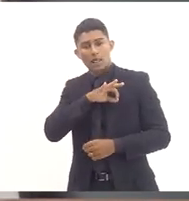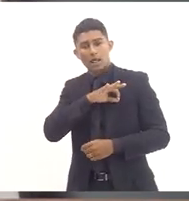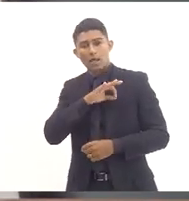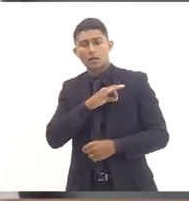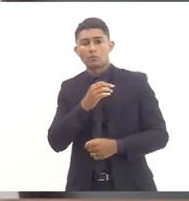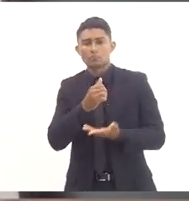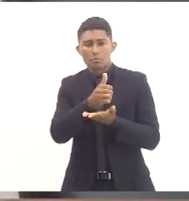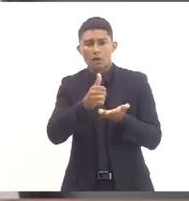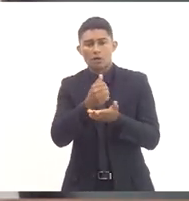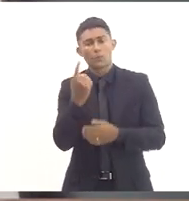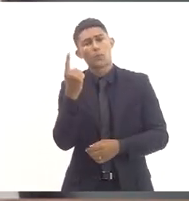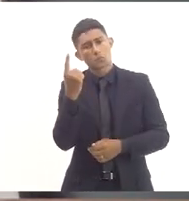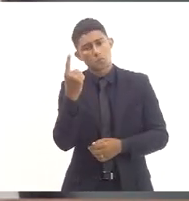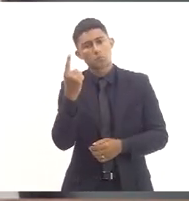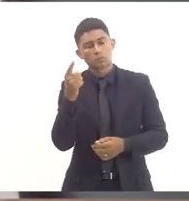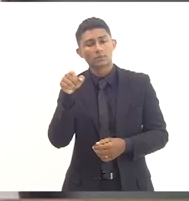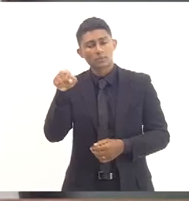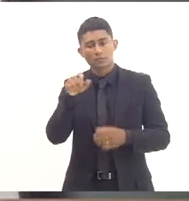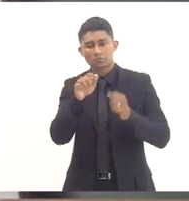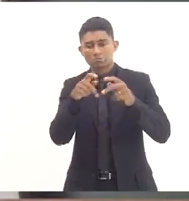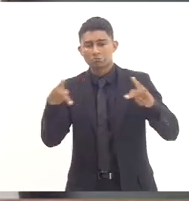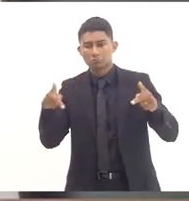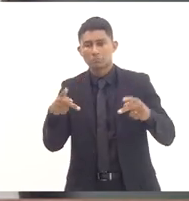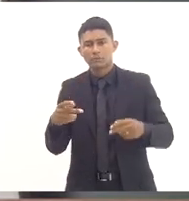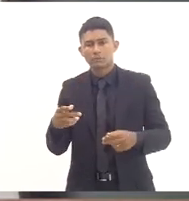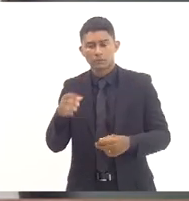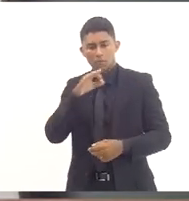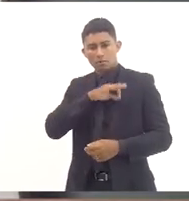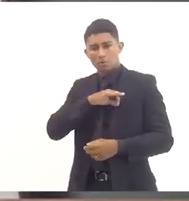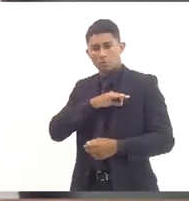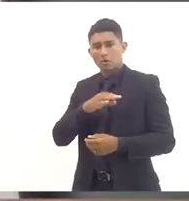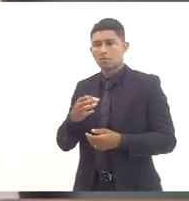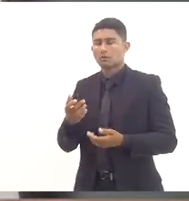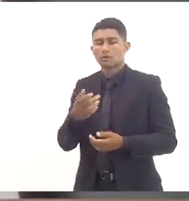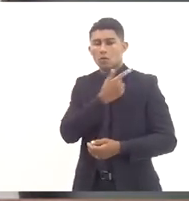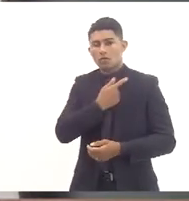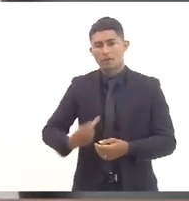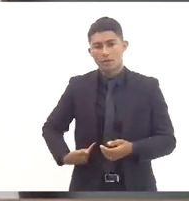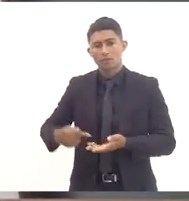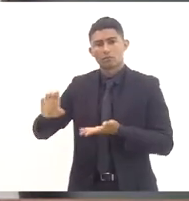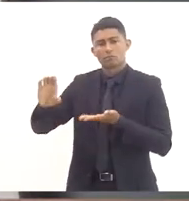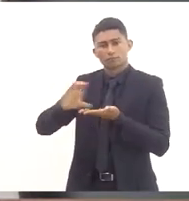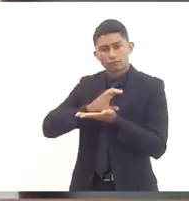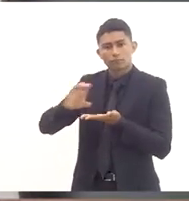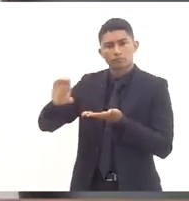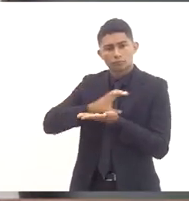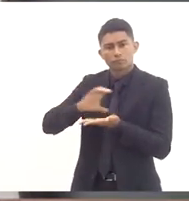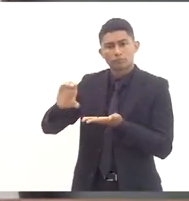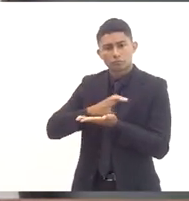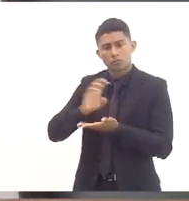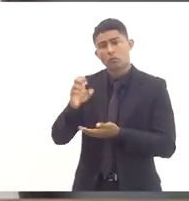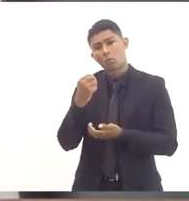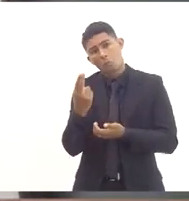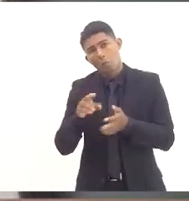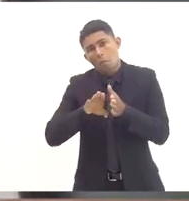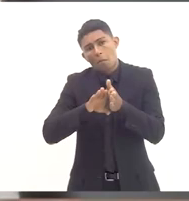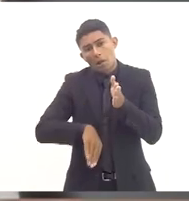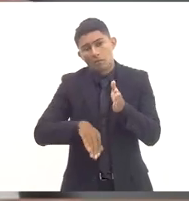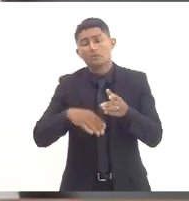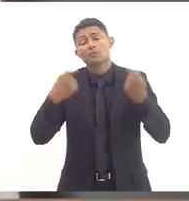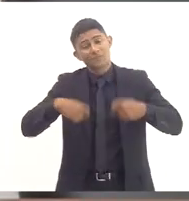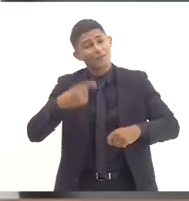de aposentadoria o até menos se foram eu não sei daí teria que e